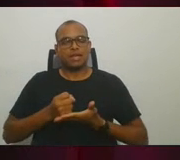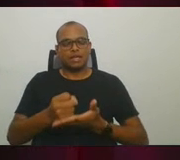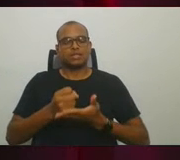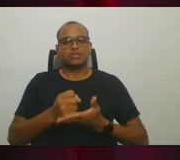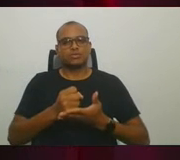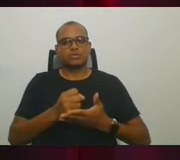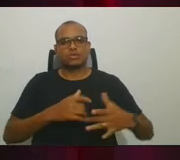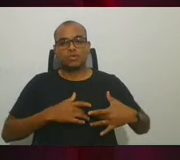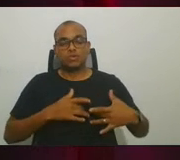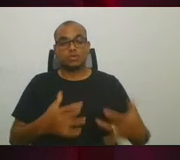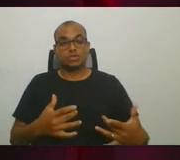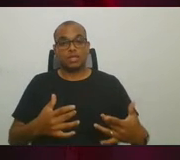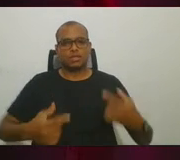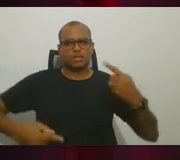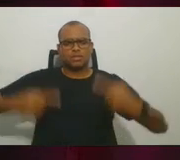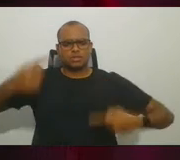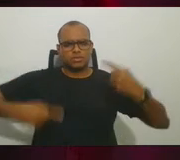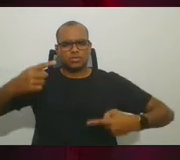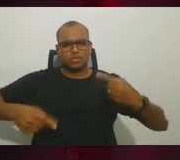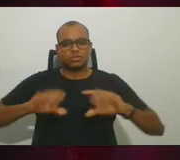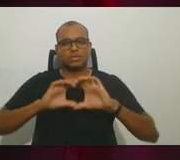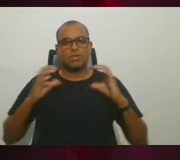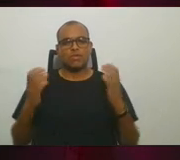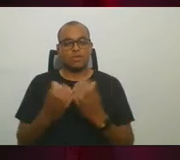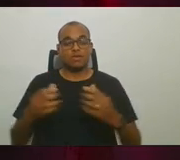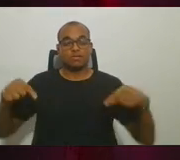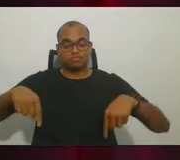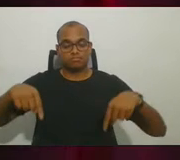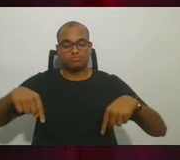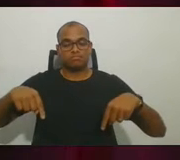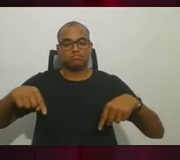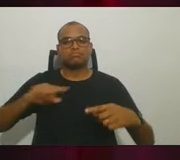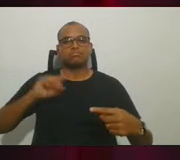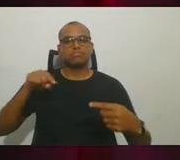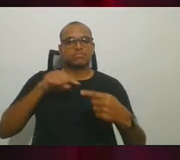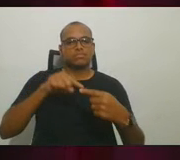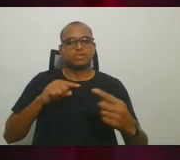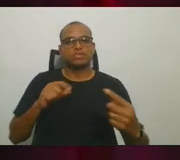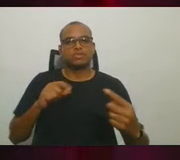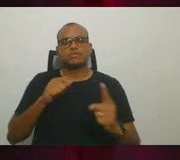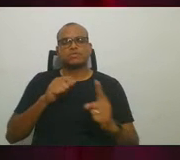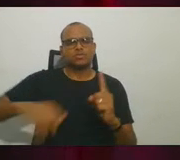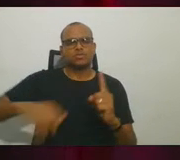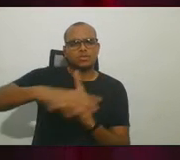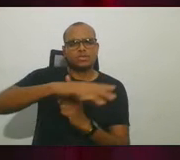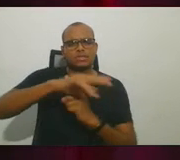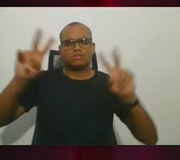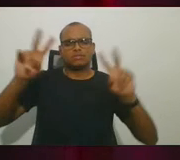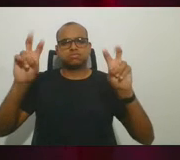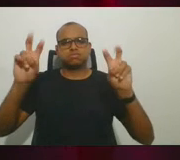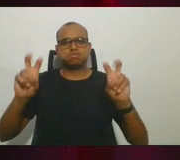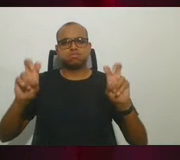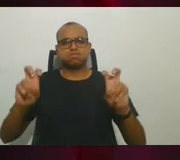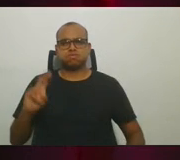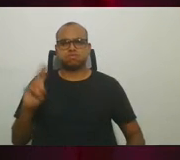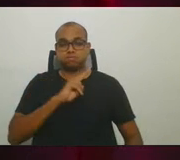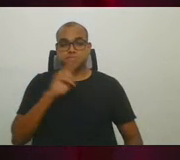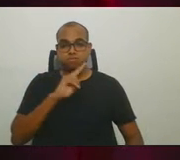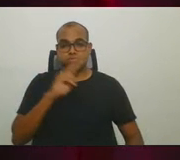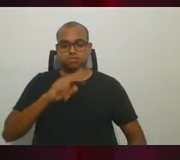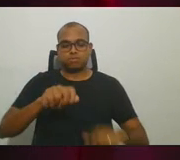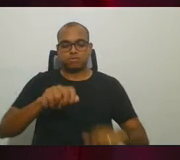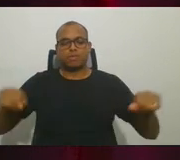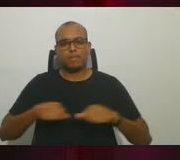discussões propostas para esta edição visam a socializar temáticas emergentes no campo da